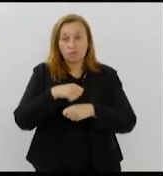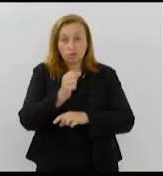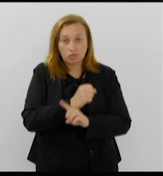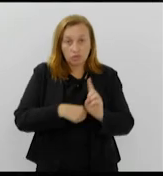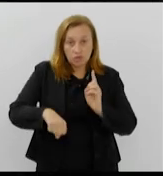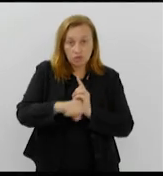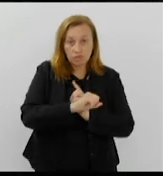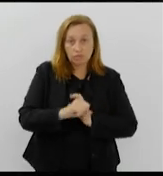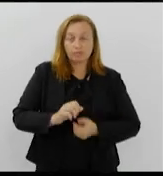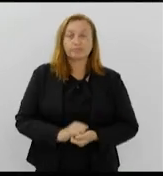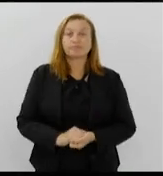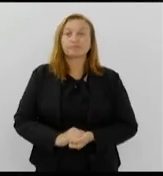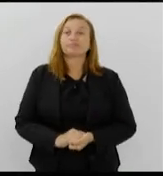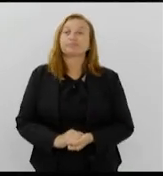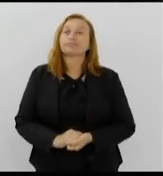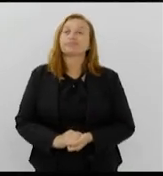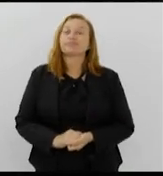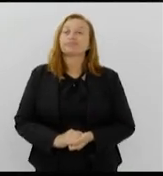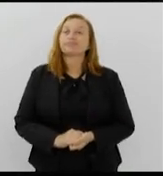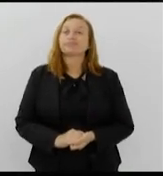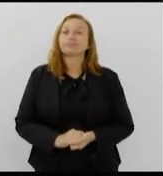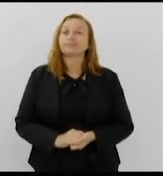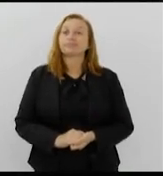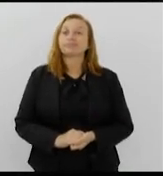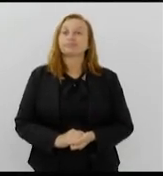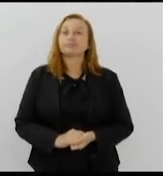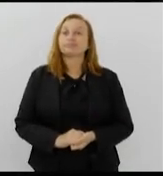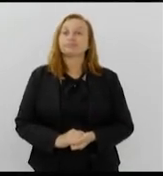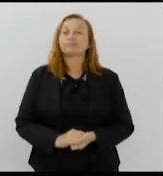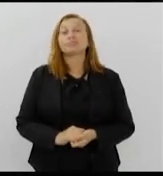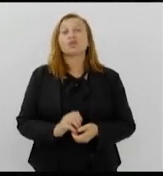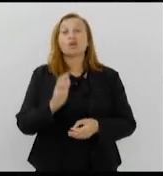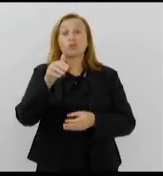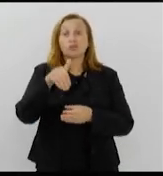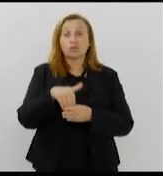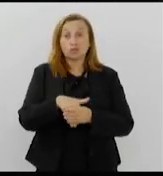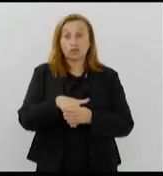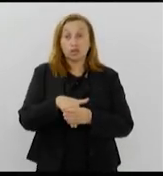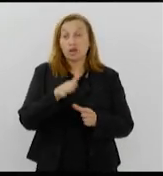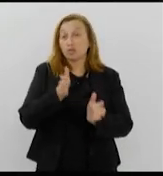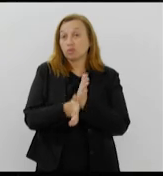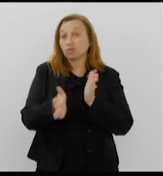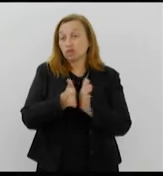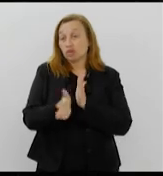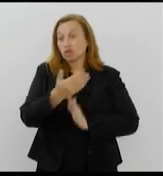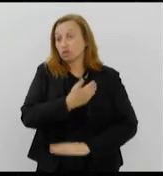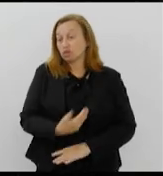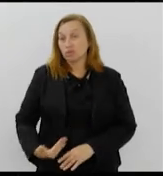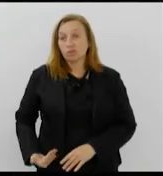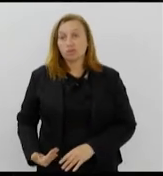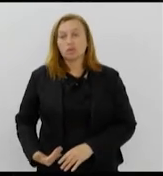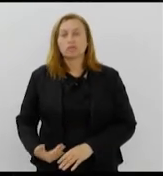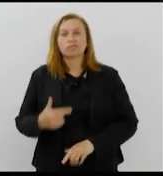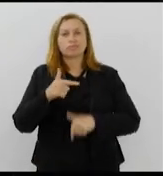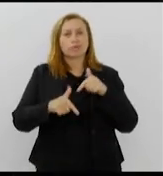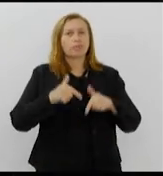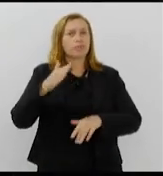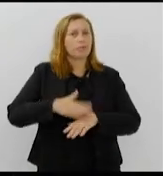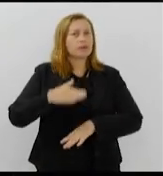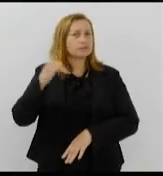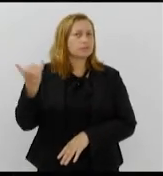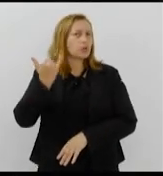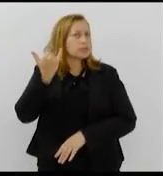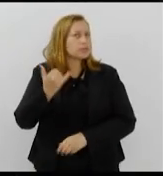E votar as contas de governo. que a função mais importante do que